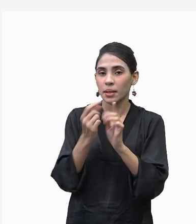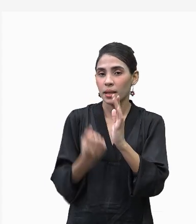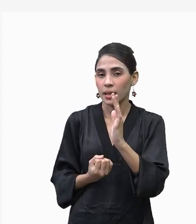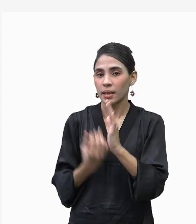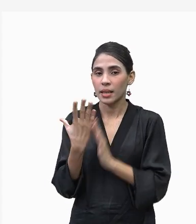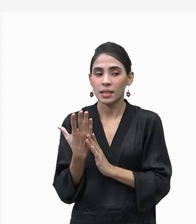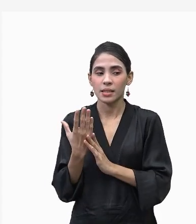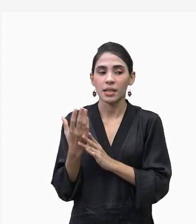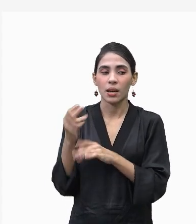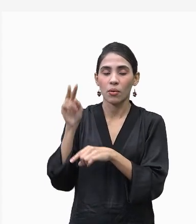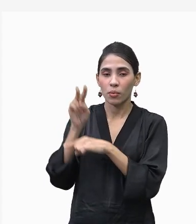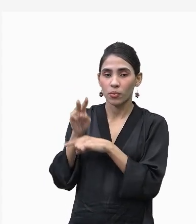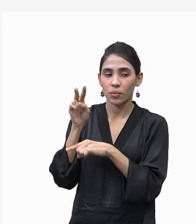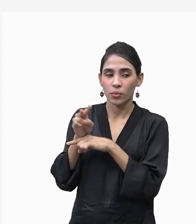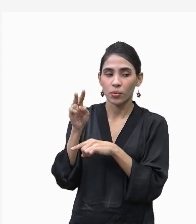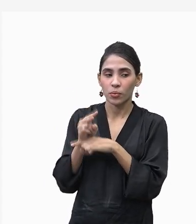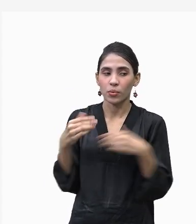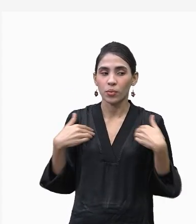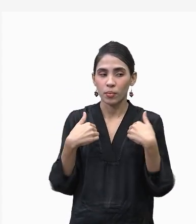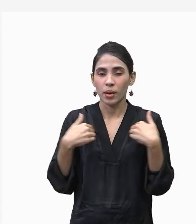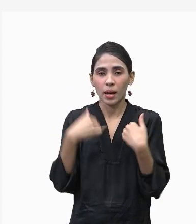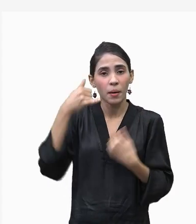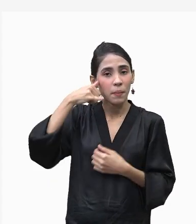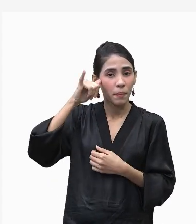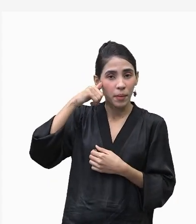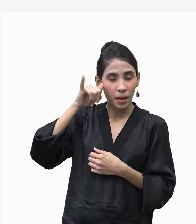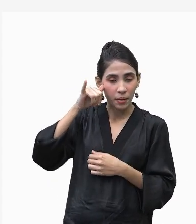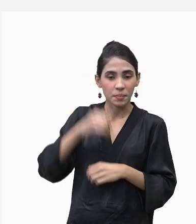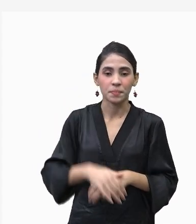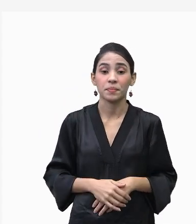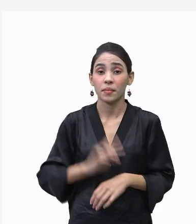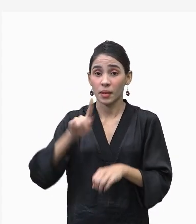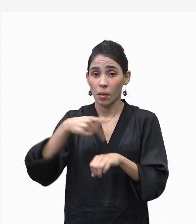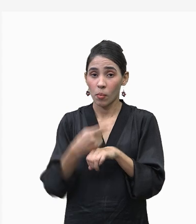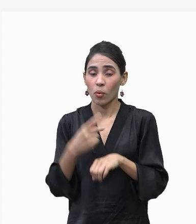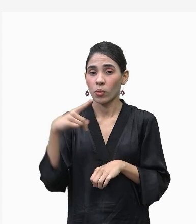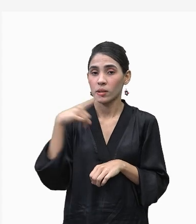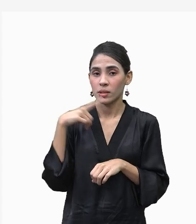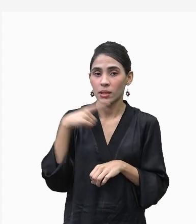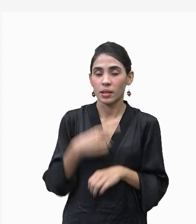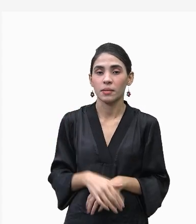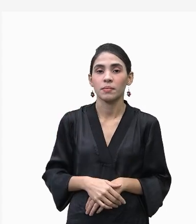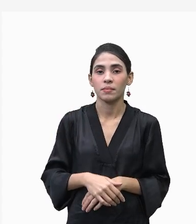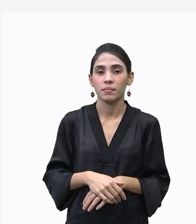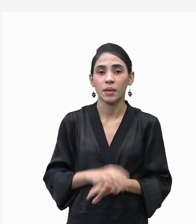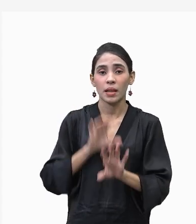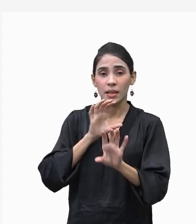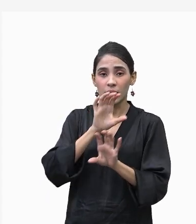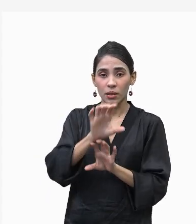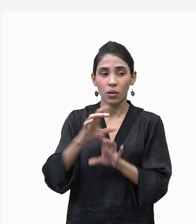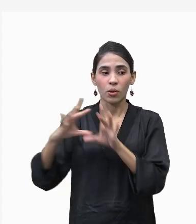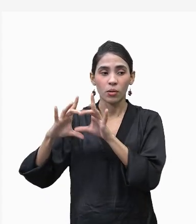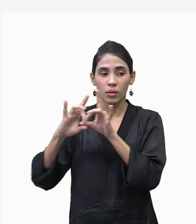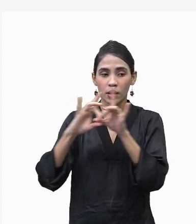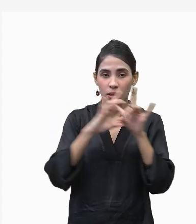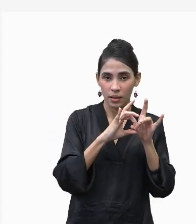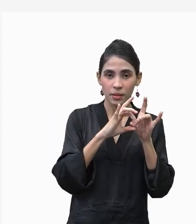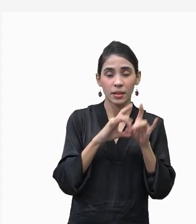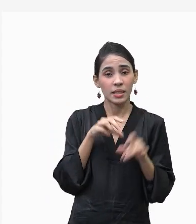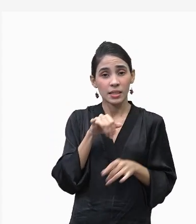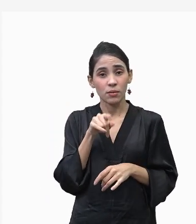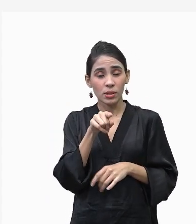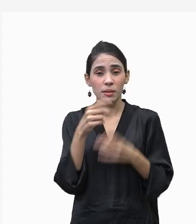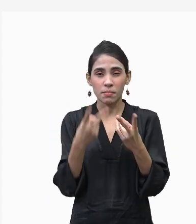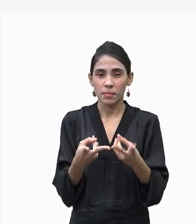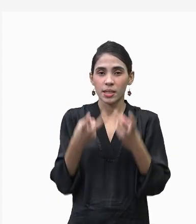gado, por exemplo. Depois nós temos os territórios redes. E se você for